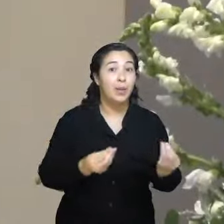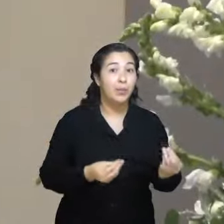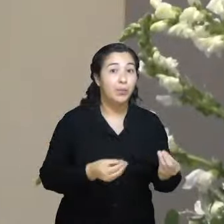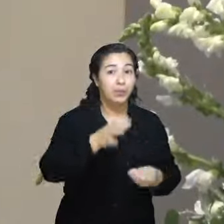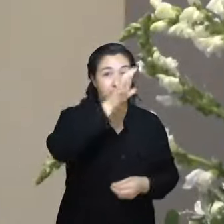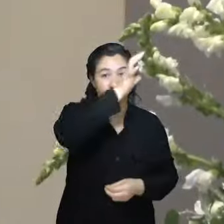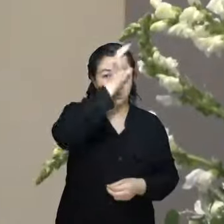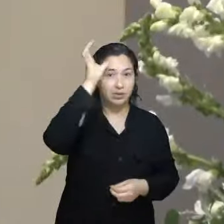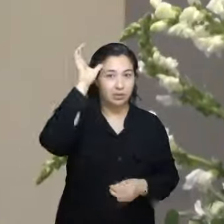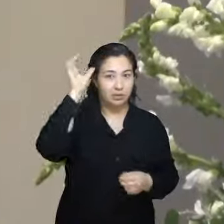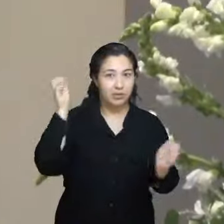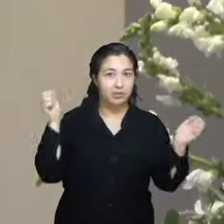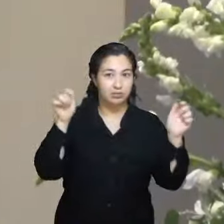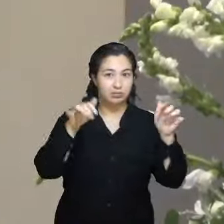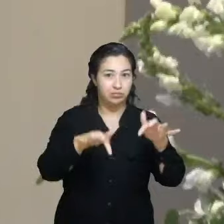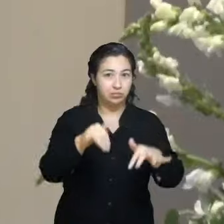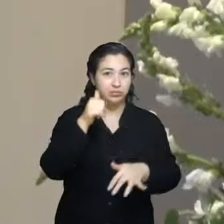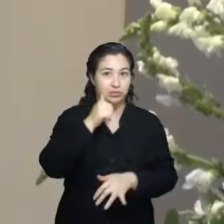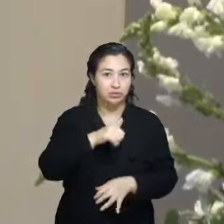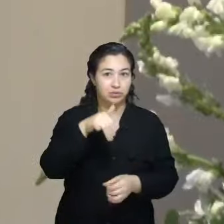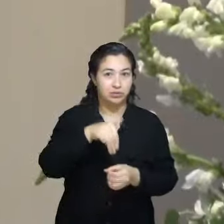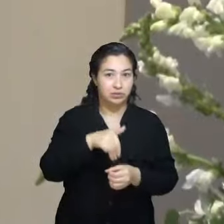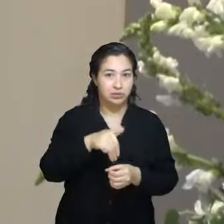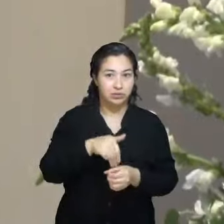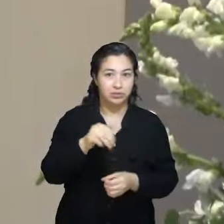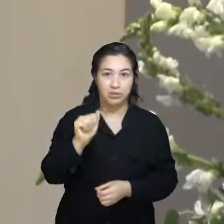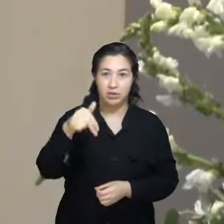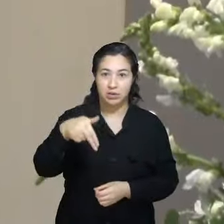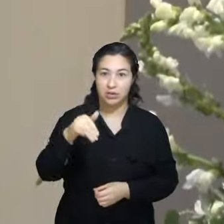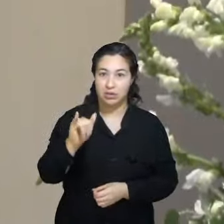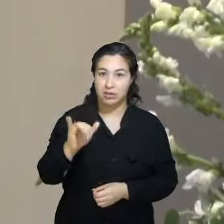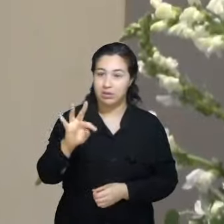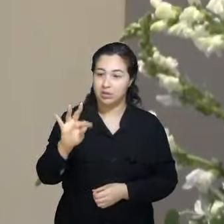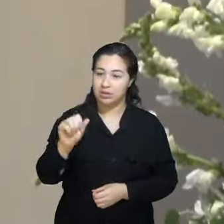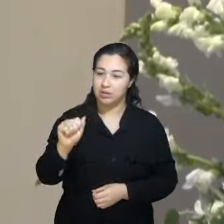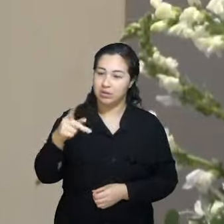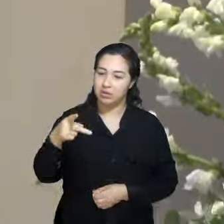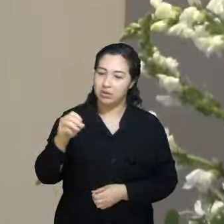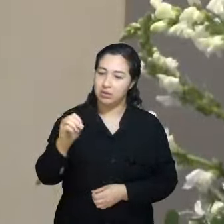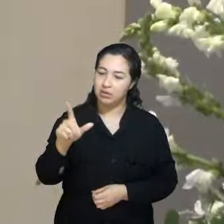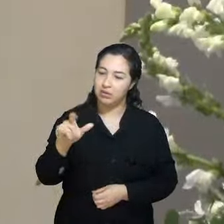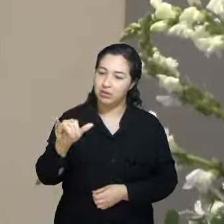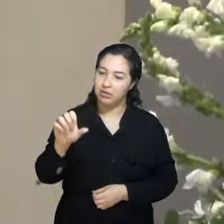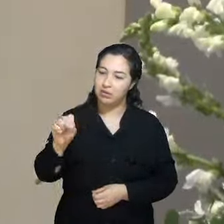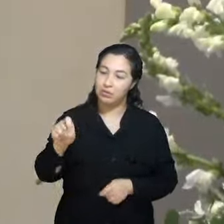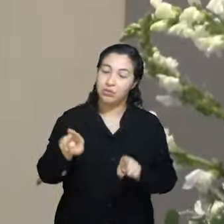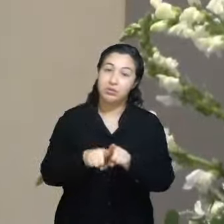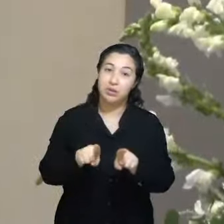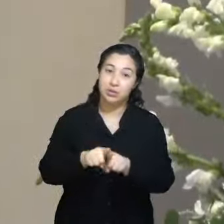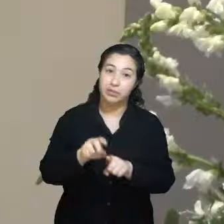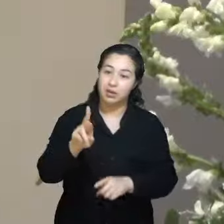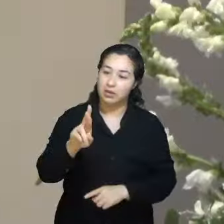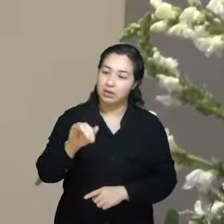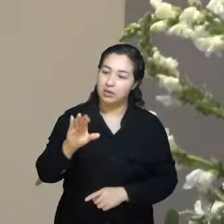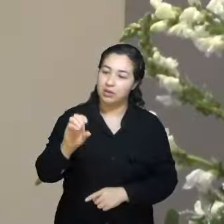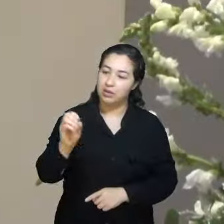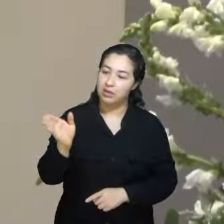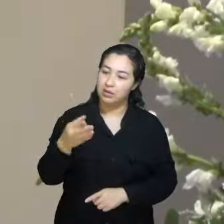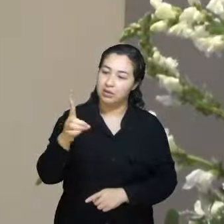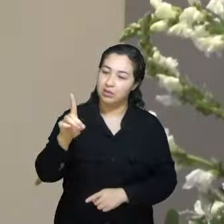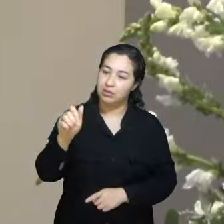Vereadores me refiro aos municípios de anitápolis e Rio das Antas tivemos eleitas ainda por todo o